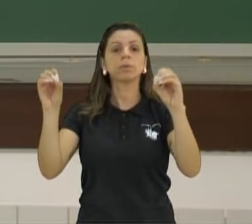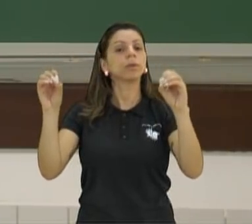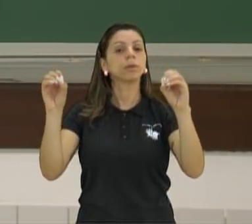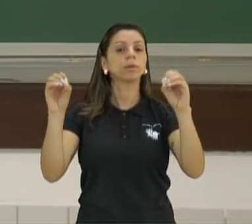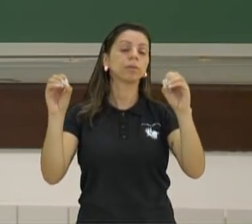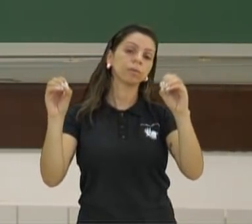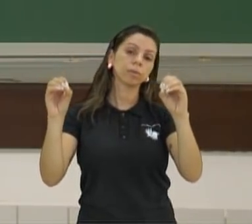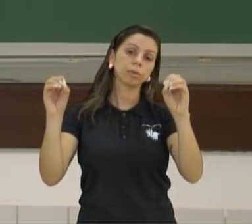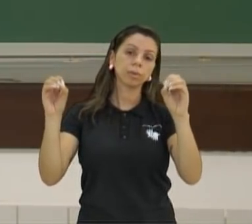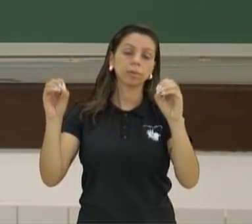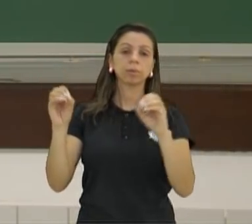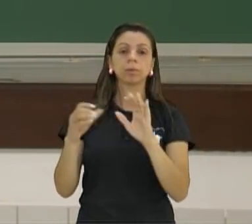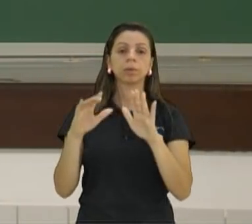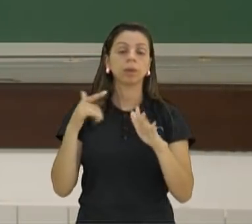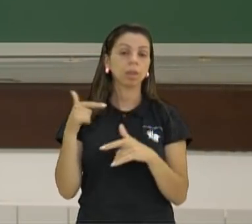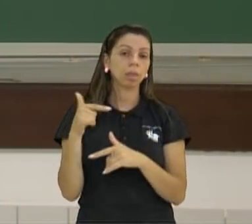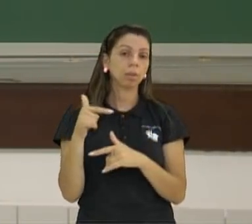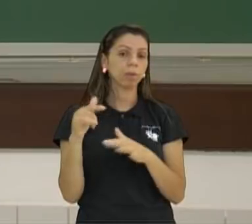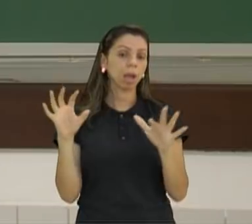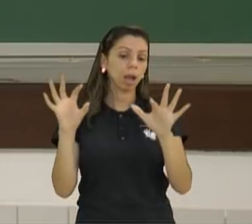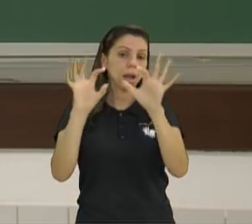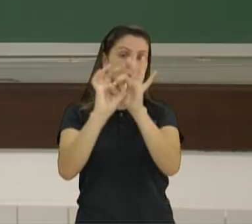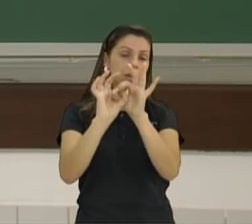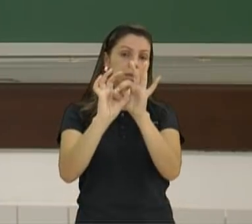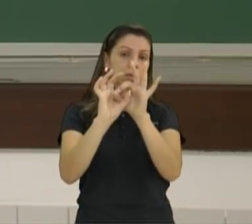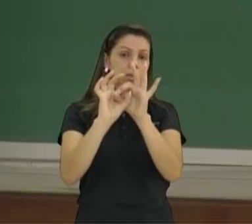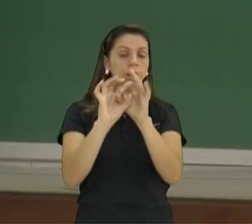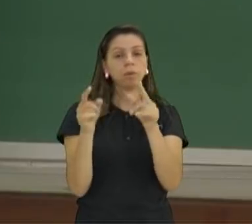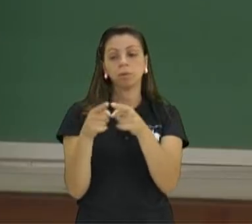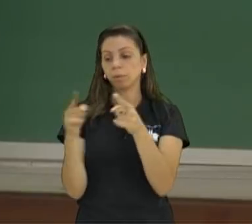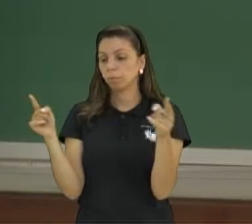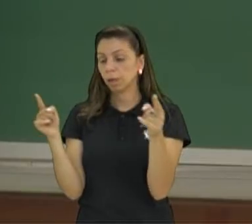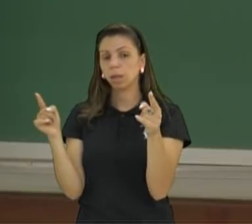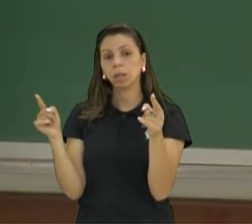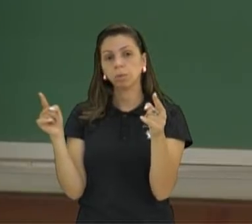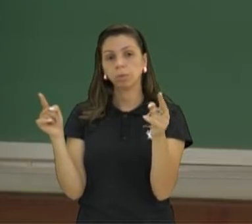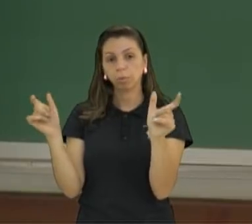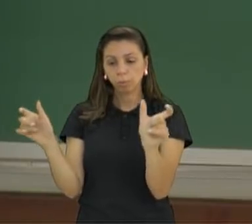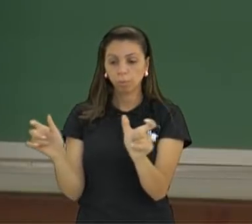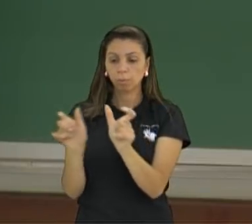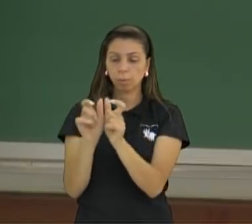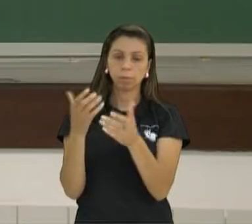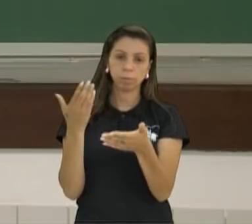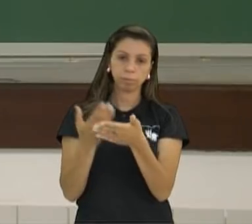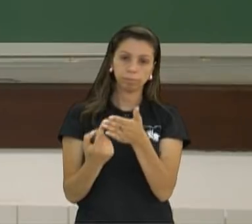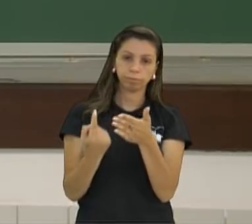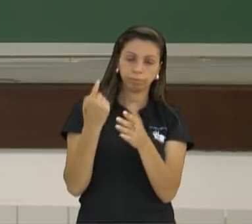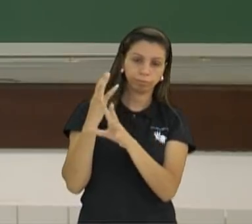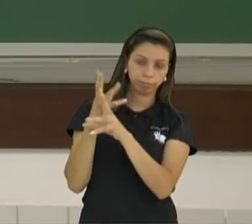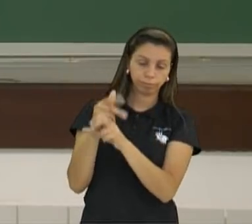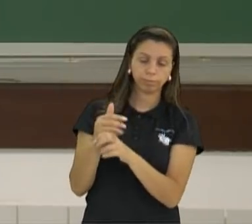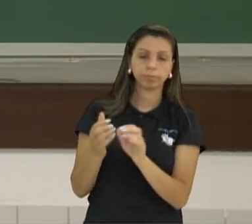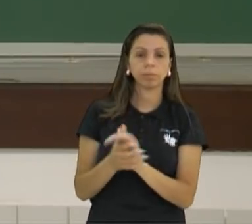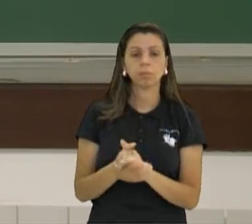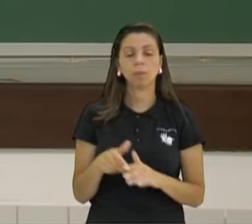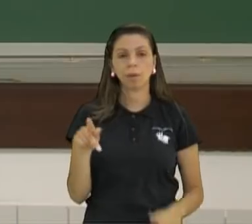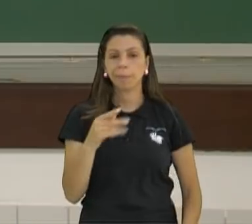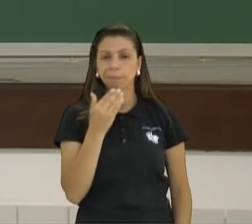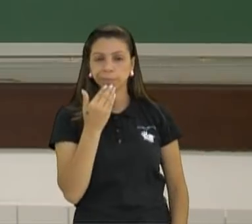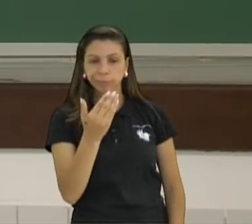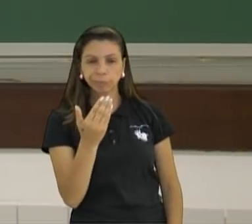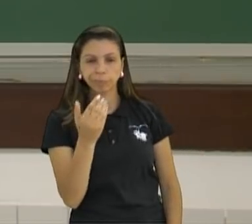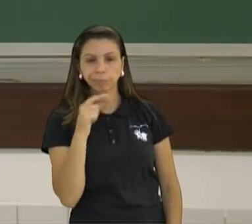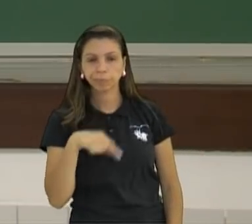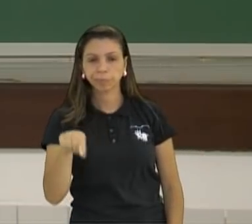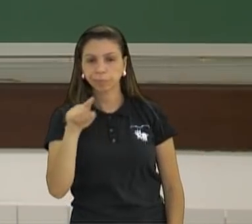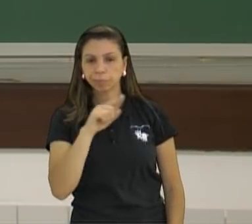por nenhum conectivo em períodos compostos. Exemplo, quero voltar na aula passada. Lembra que a professora Gláucia pediu que